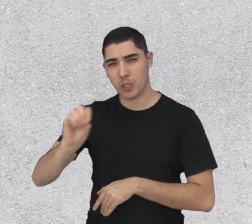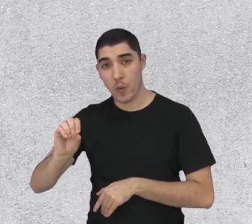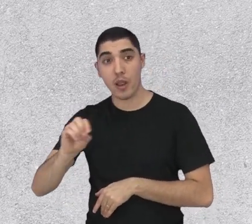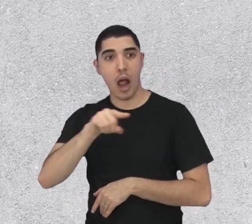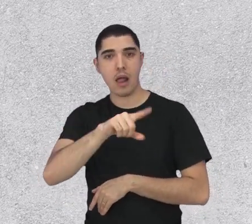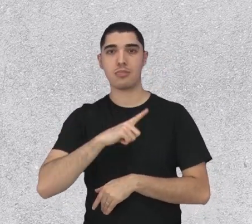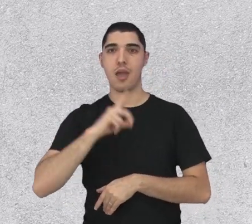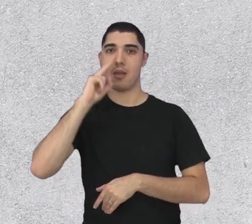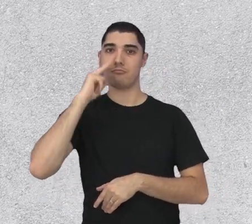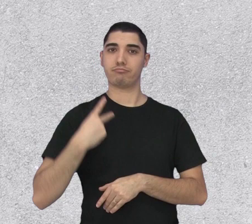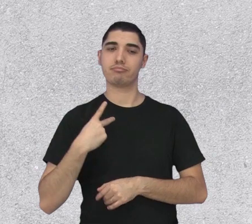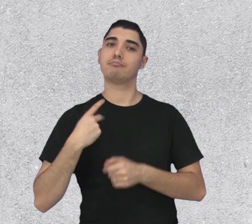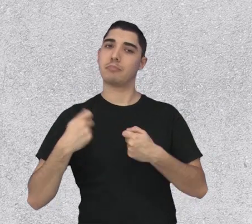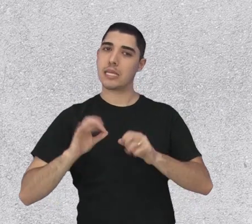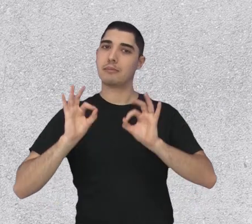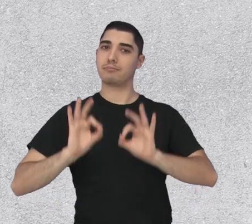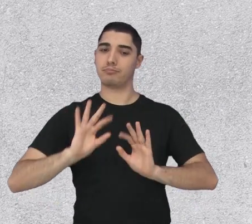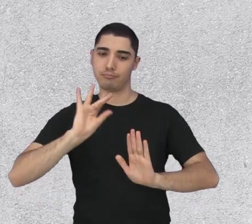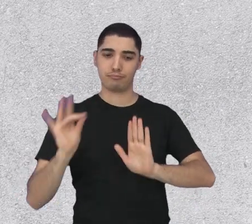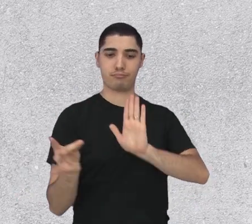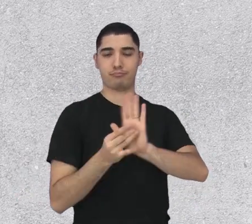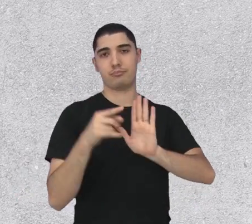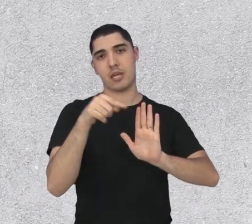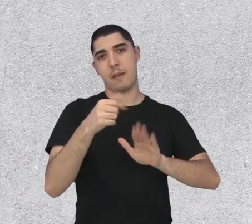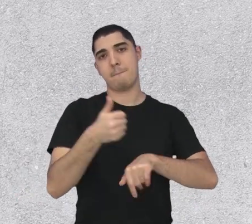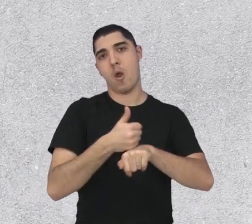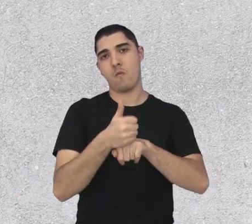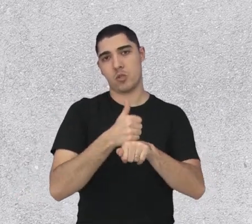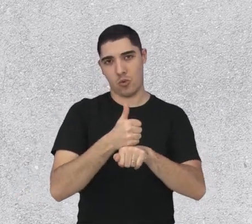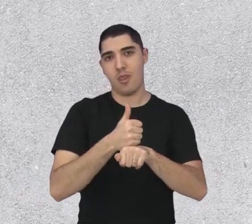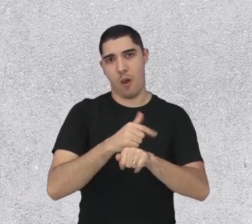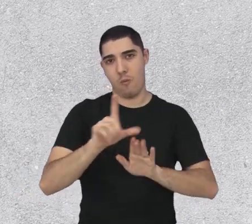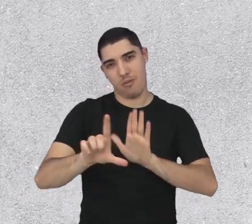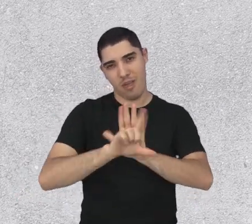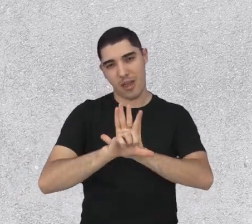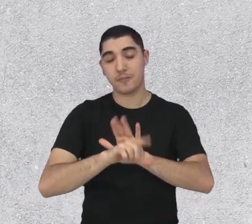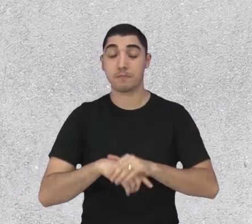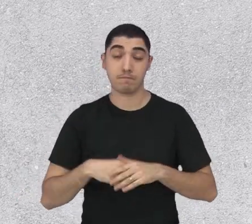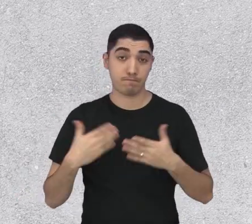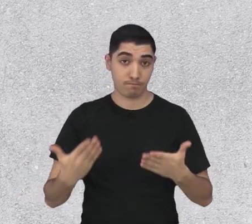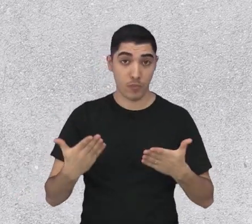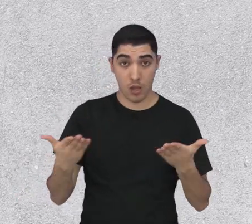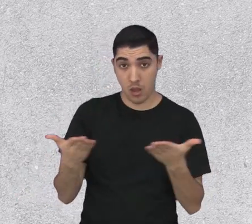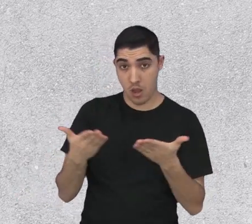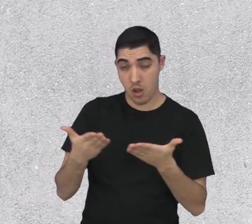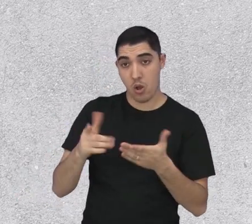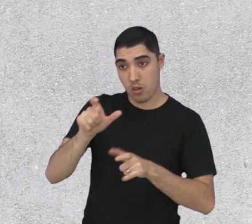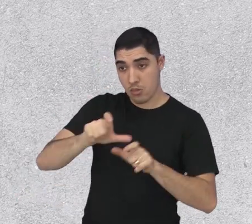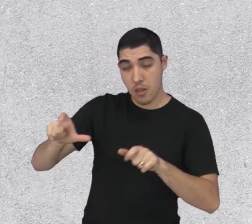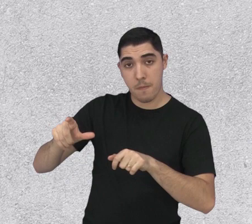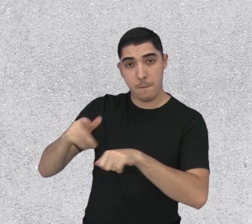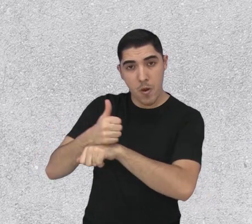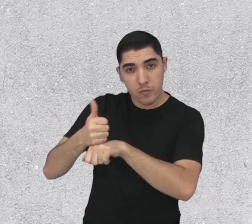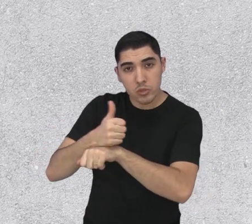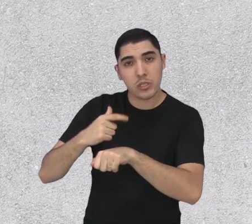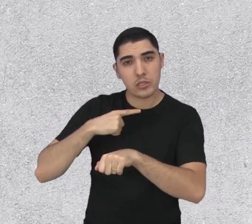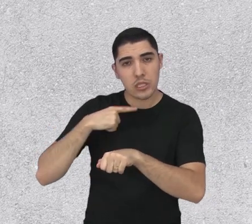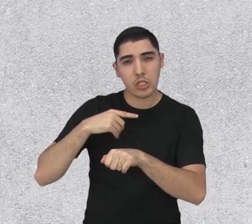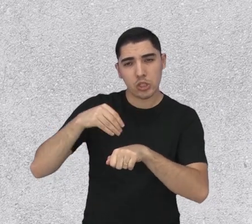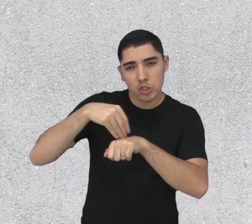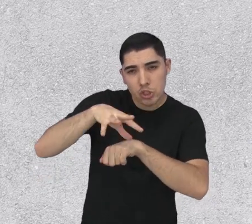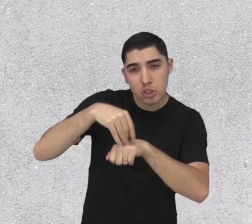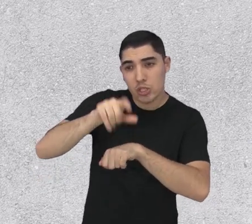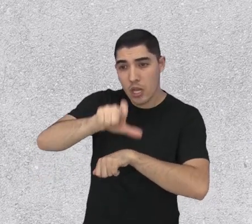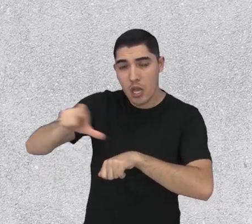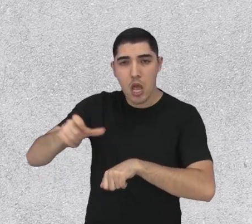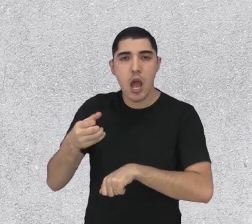50 que houve um reconhecimento da importância de se regulamentar a profissão. No portal do Serviço Social, profissionais listaram dicas